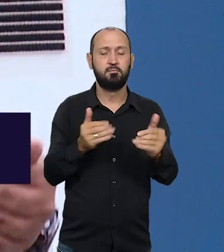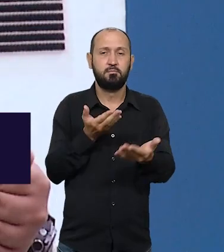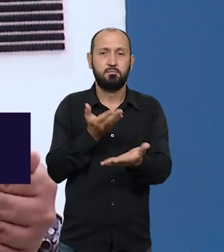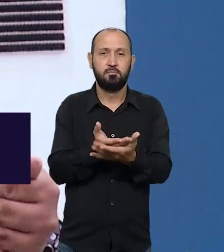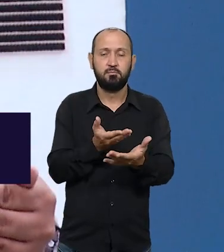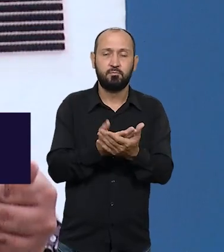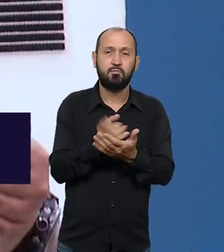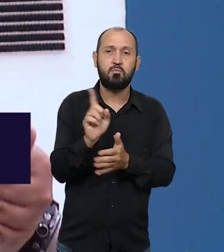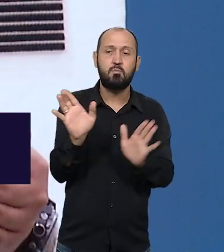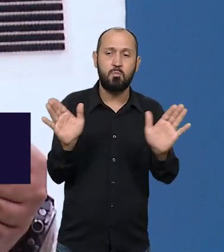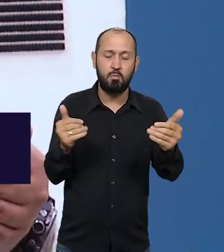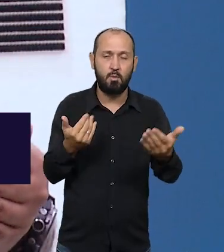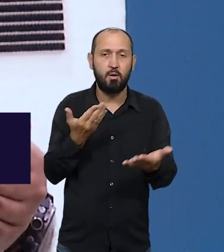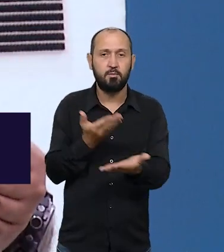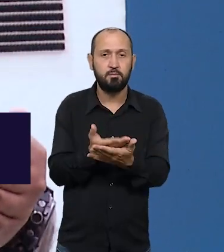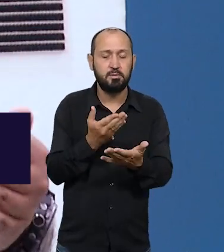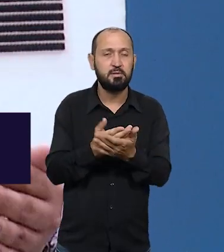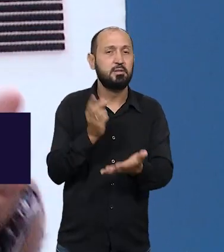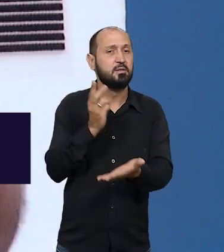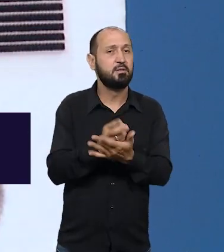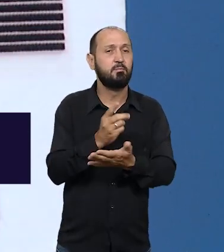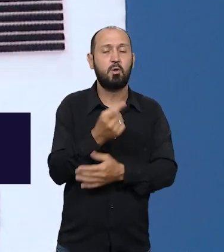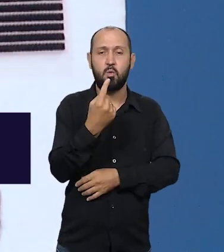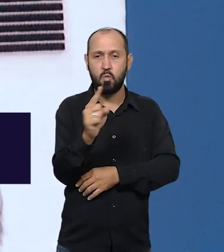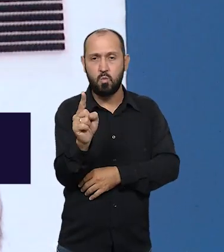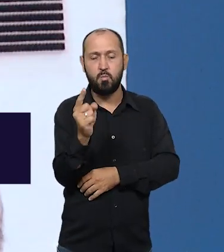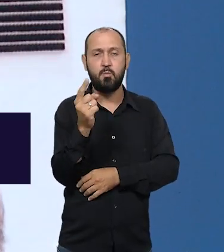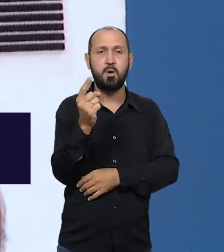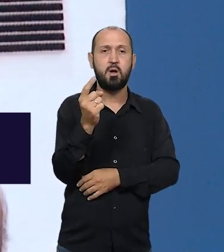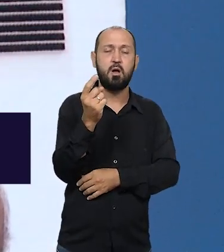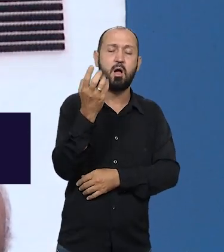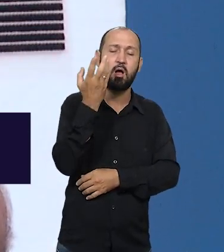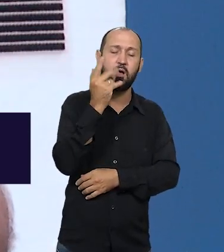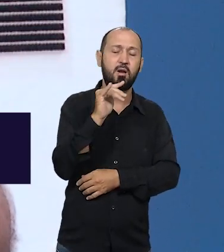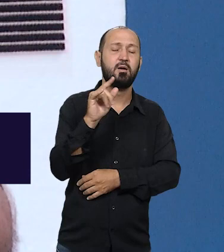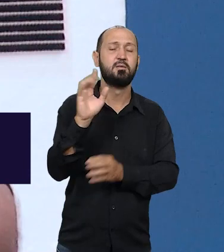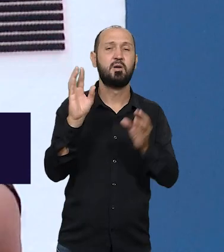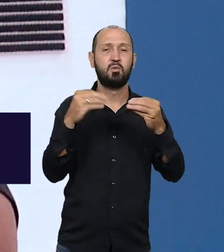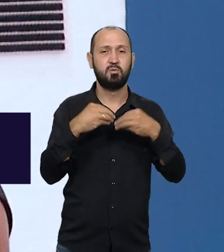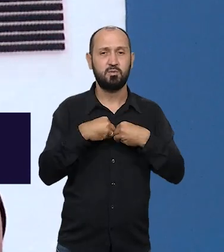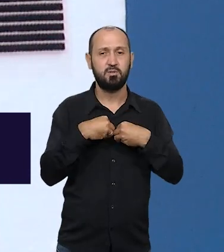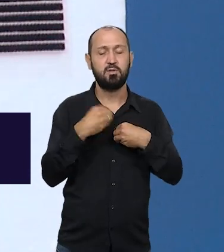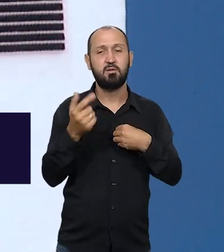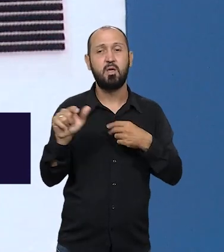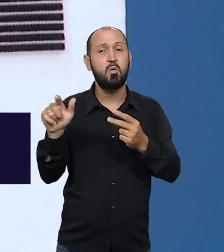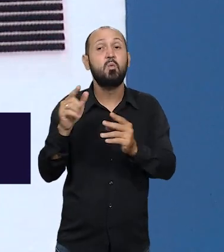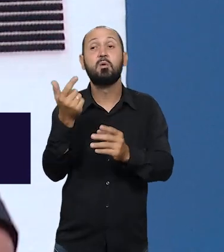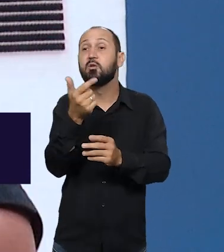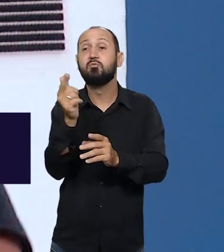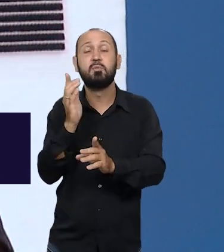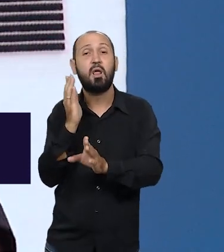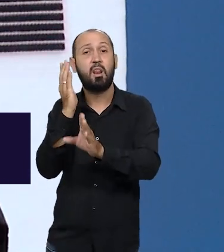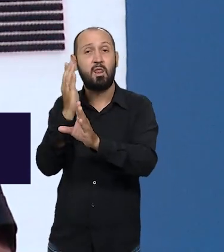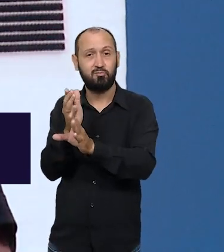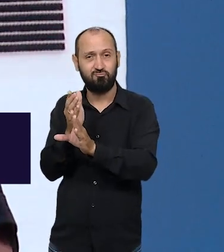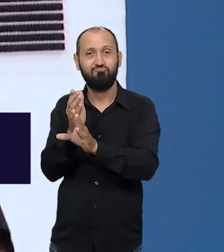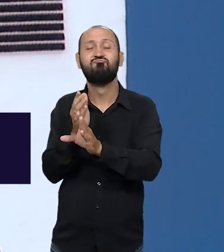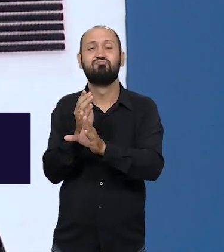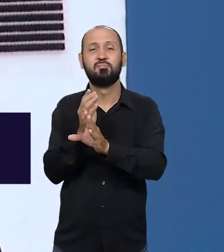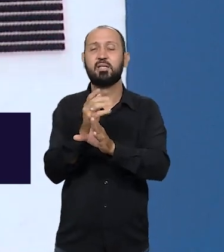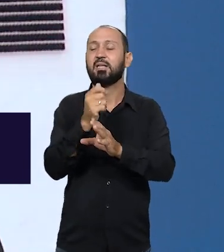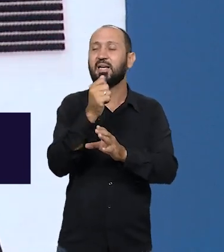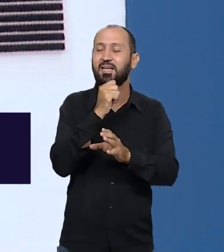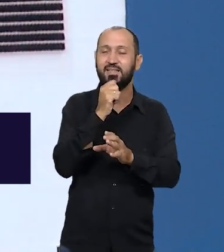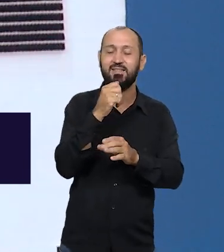repente, uma criança autista e pode ter outra que é não laudada, né? Que está em processo ainda de buscar ser